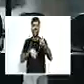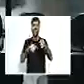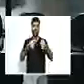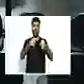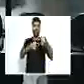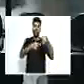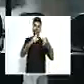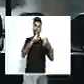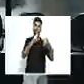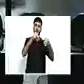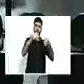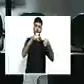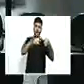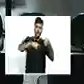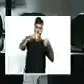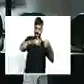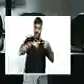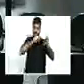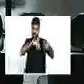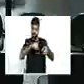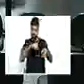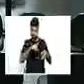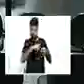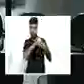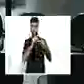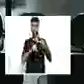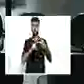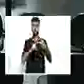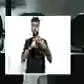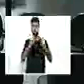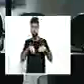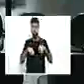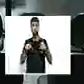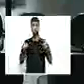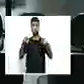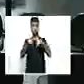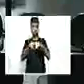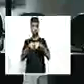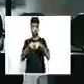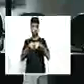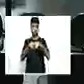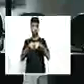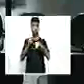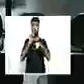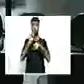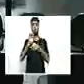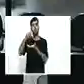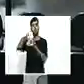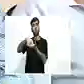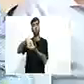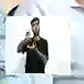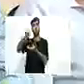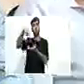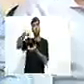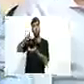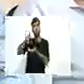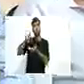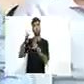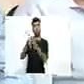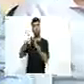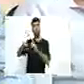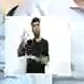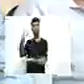algum projeto para isso tem alguma parceria com alguma ong na área ambient tal para